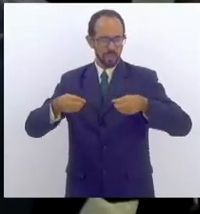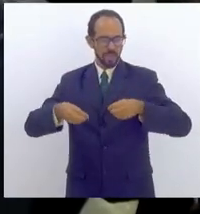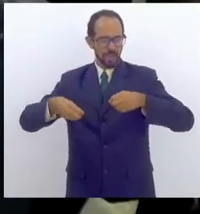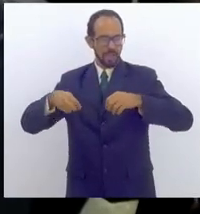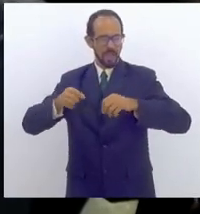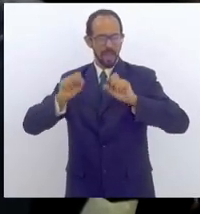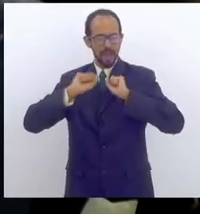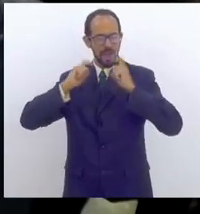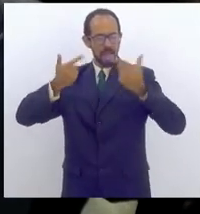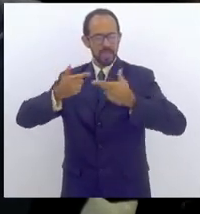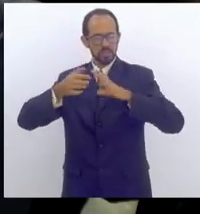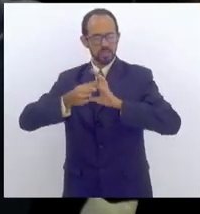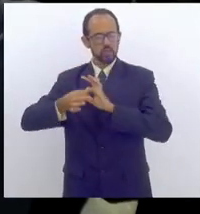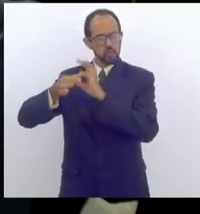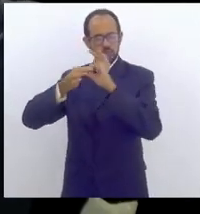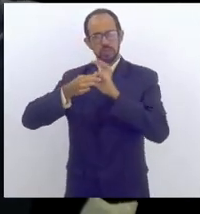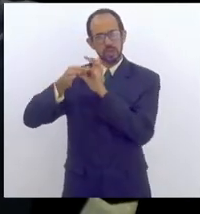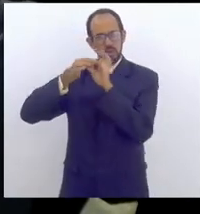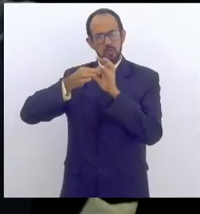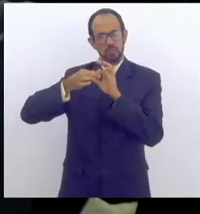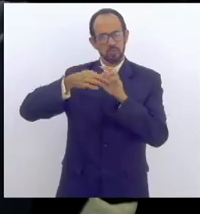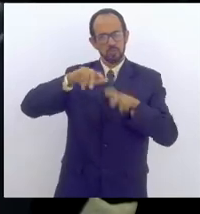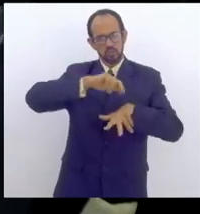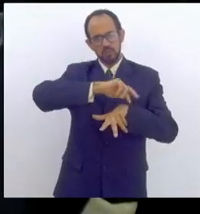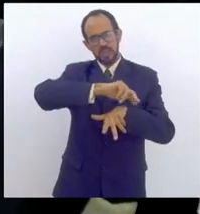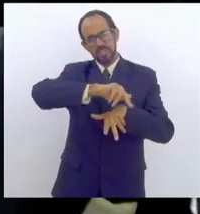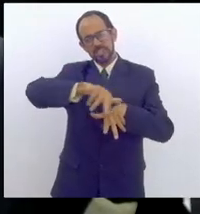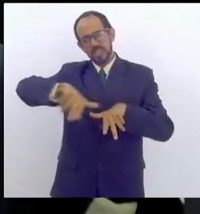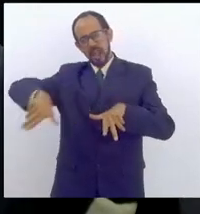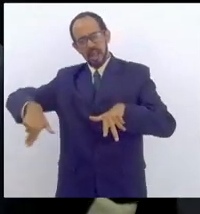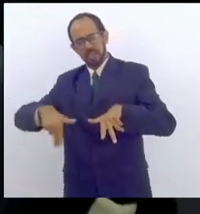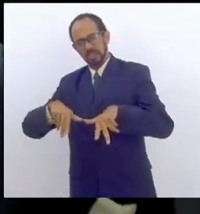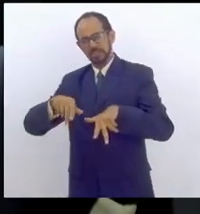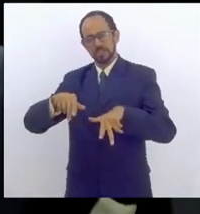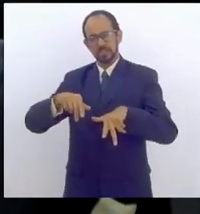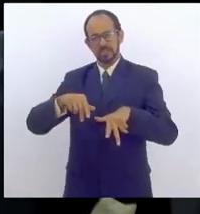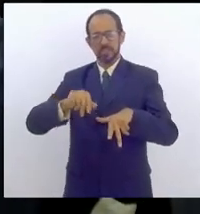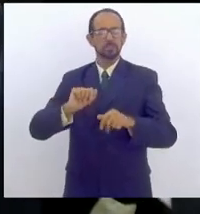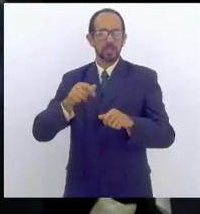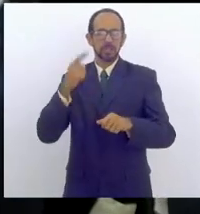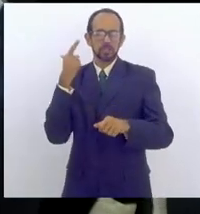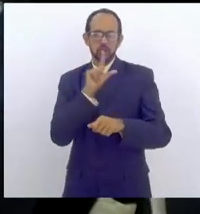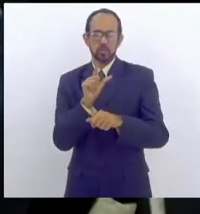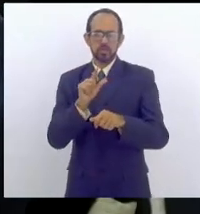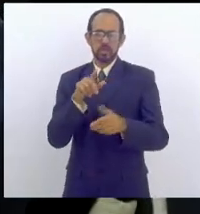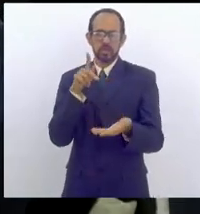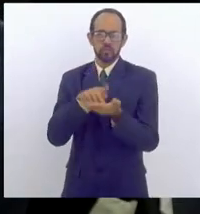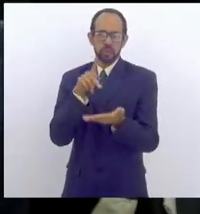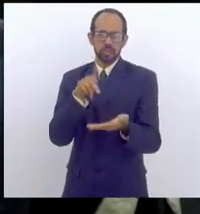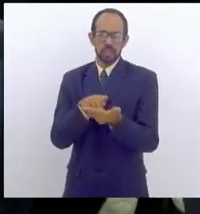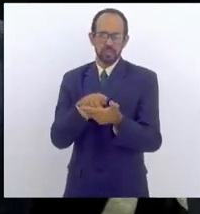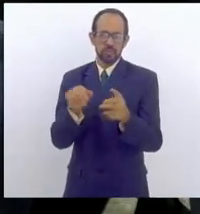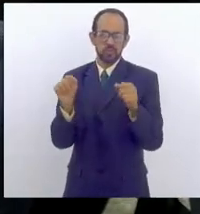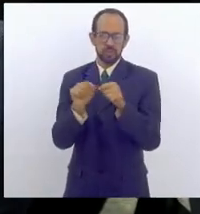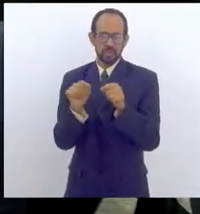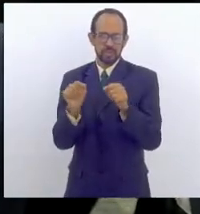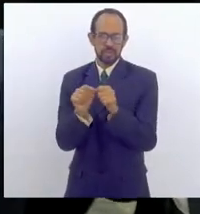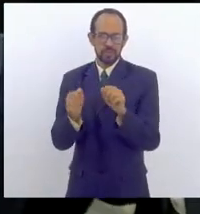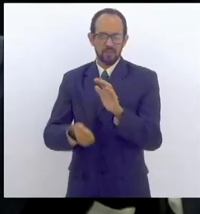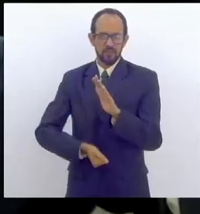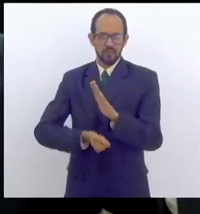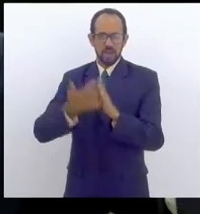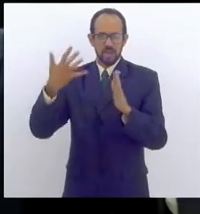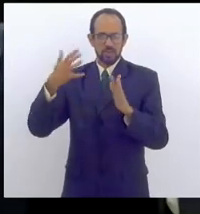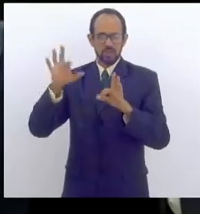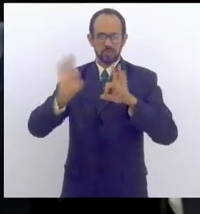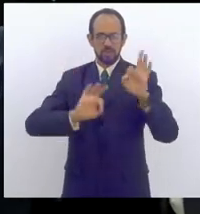de união, de diversidade, da pluralidade, e que nós possamos, de fato, realizar muitos projetos